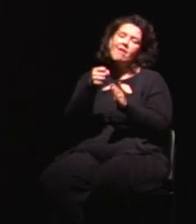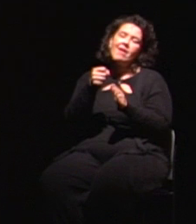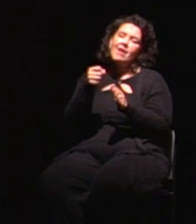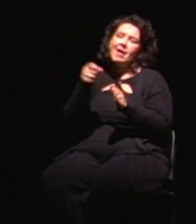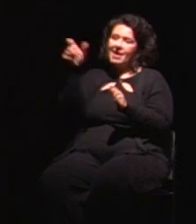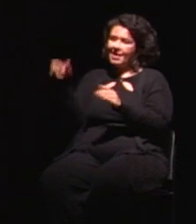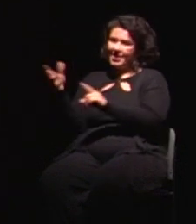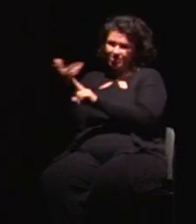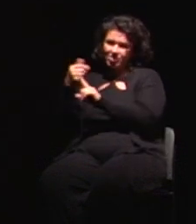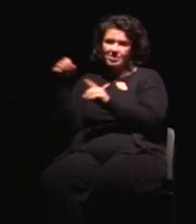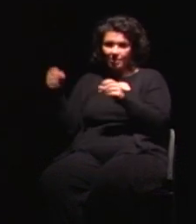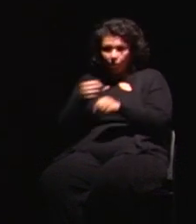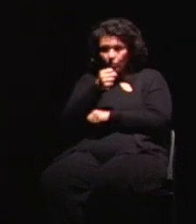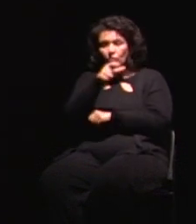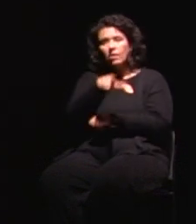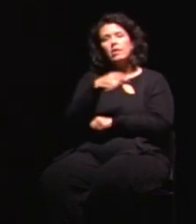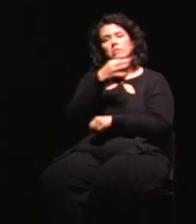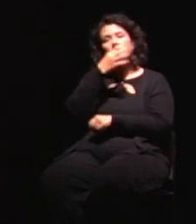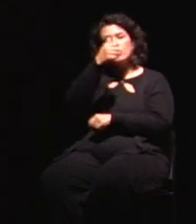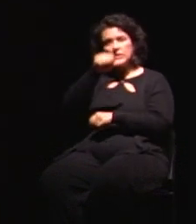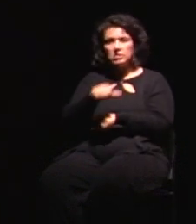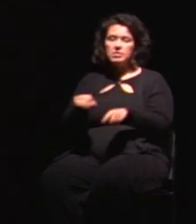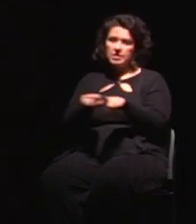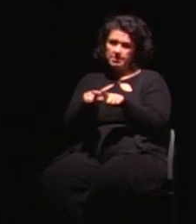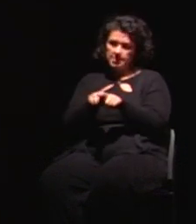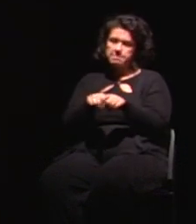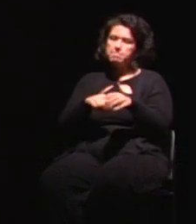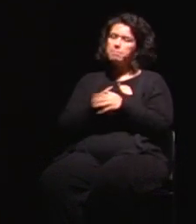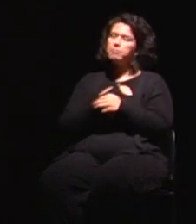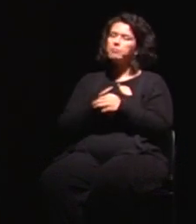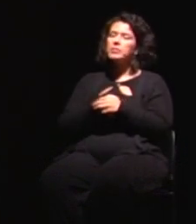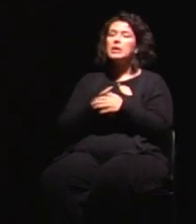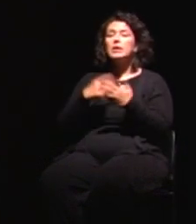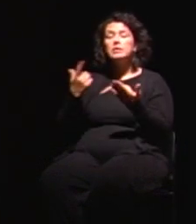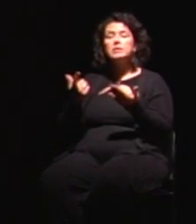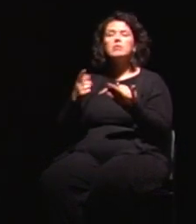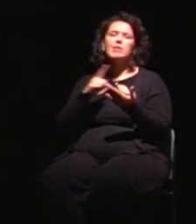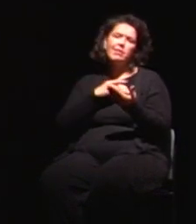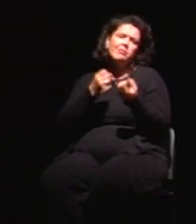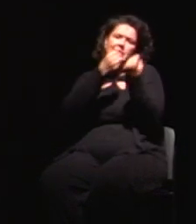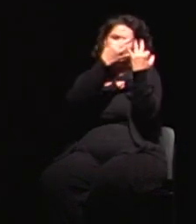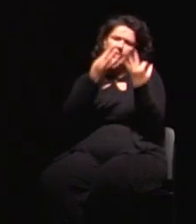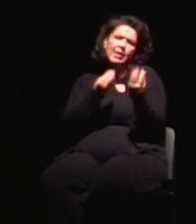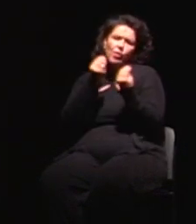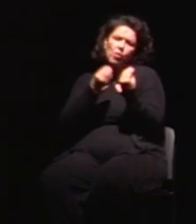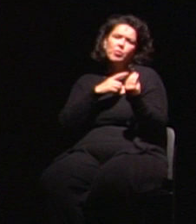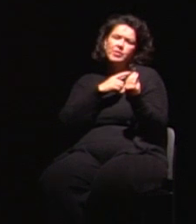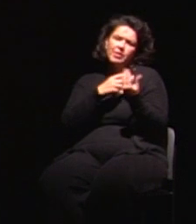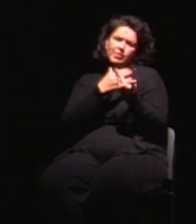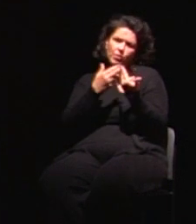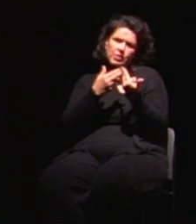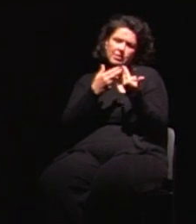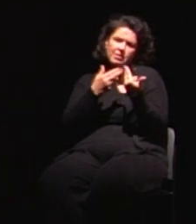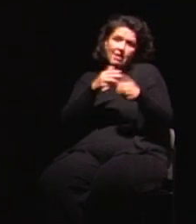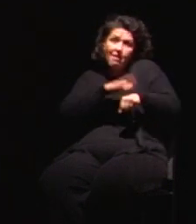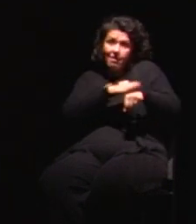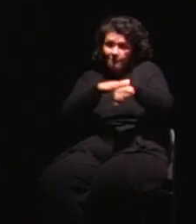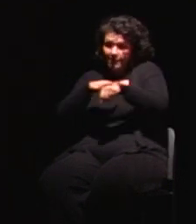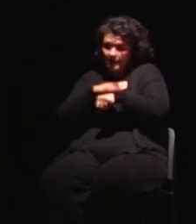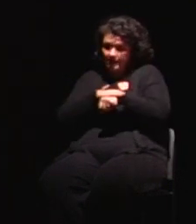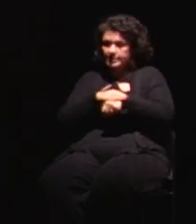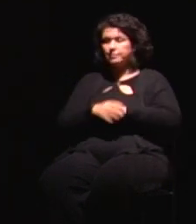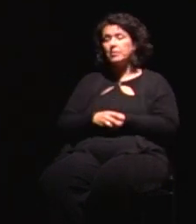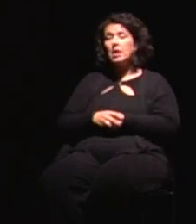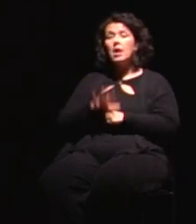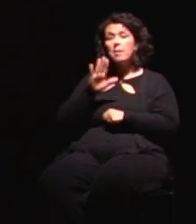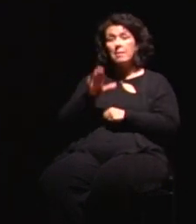em outros projetos desenvolvidos pela Estefânia, com certeza ela vai falar um pouco disso, como os encontros de campus. E, antes só de passar para a Cremilda,